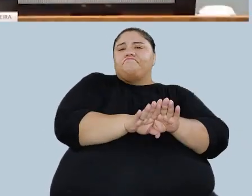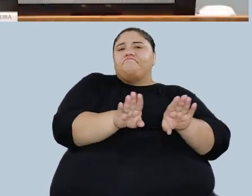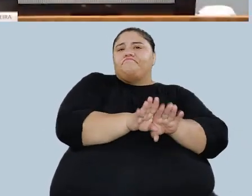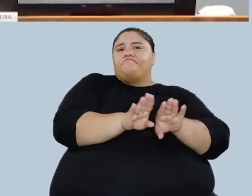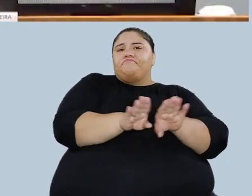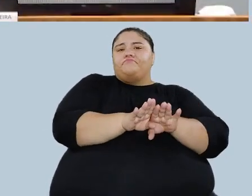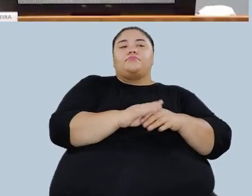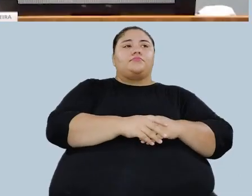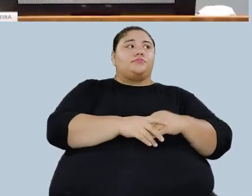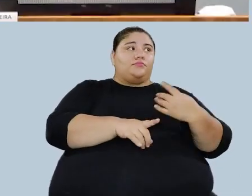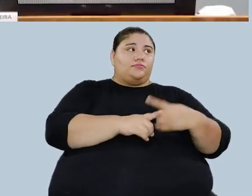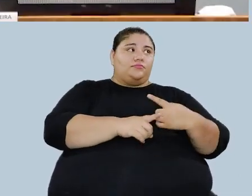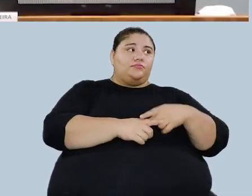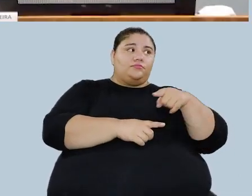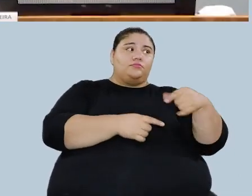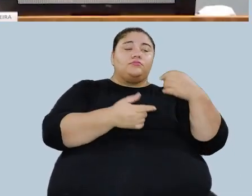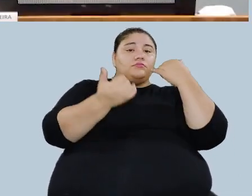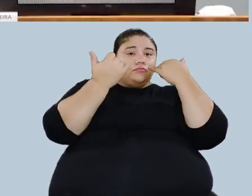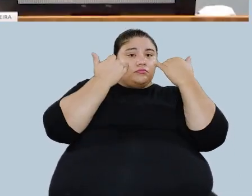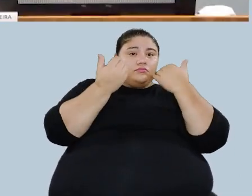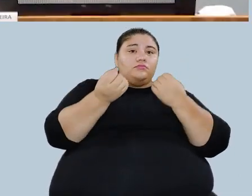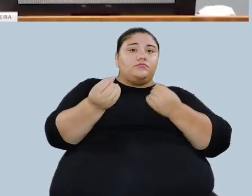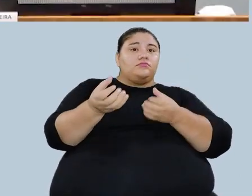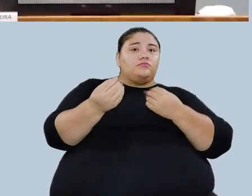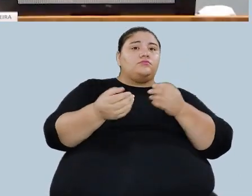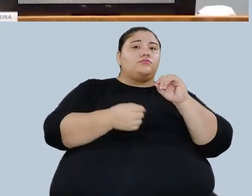Dá no mesmo, porque ele vai chegar às mesmas informações